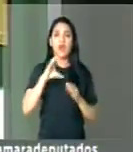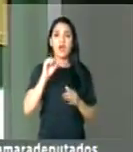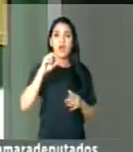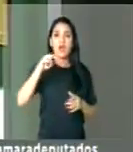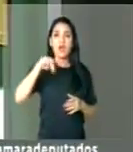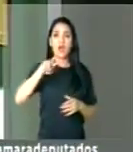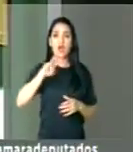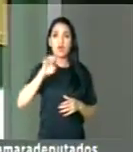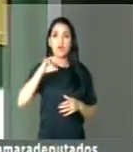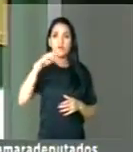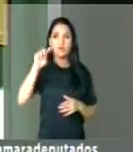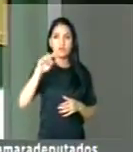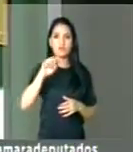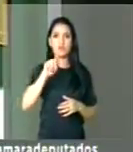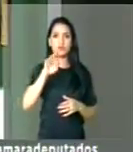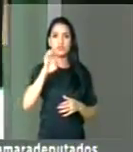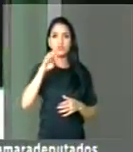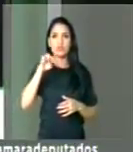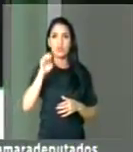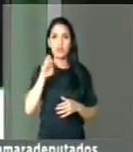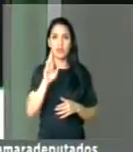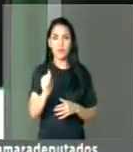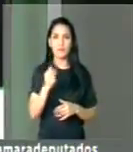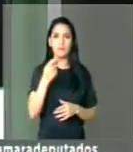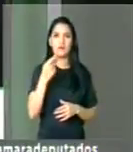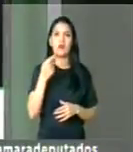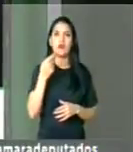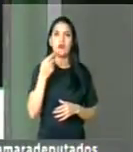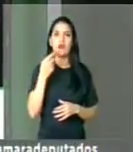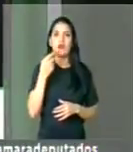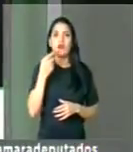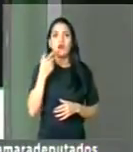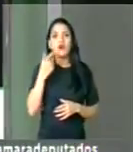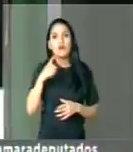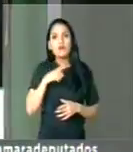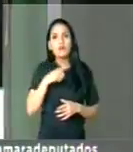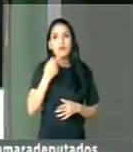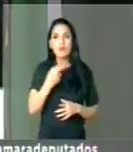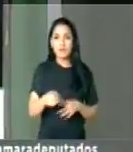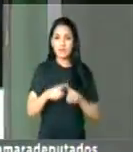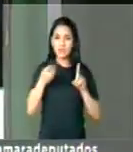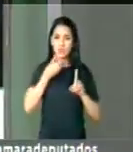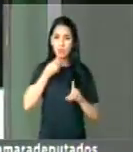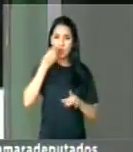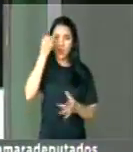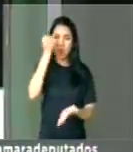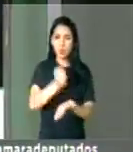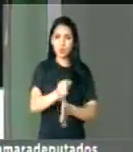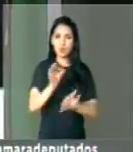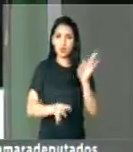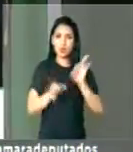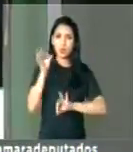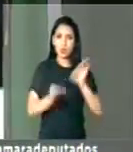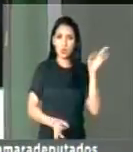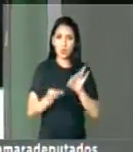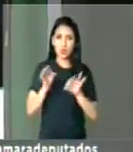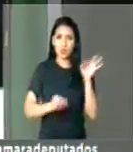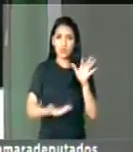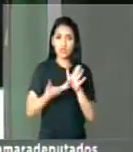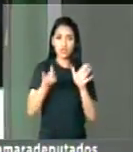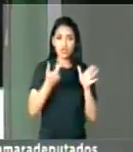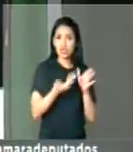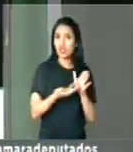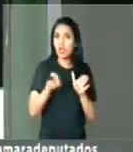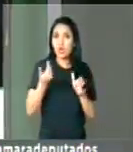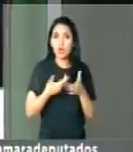interferir em ambientes de guerra. Mas o juiz tirou ele dos cuidados médicos, inclusive